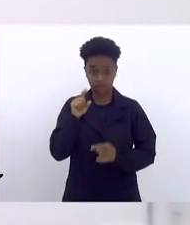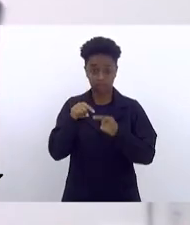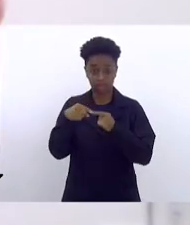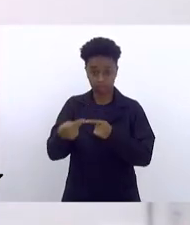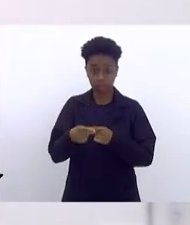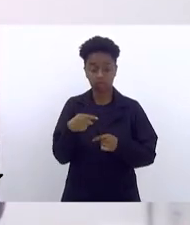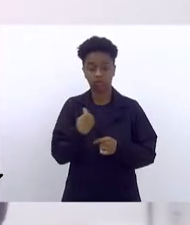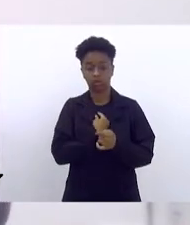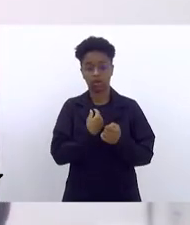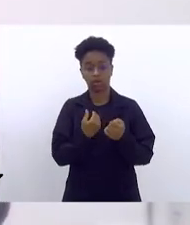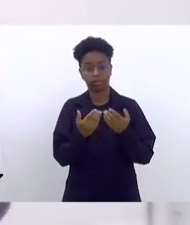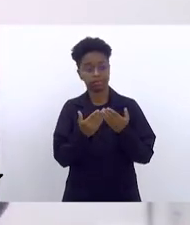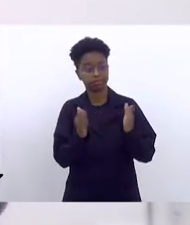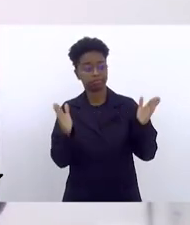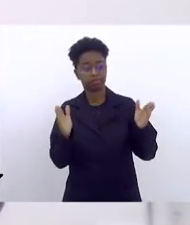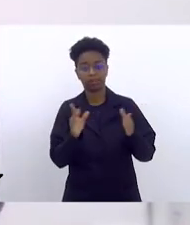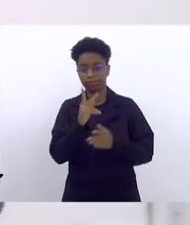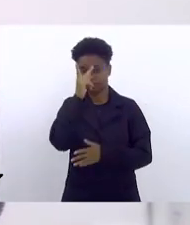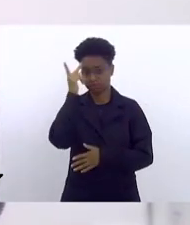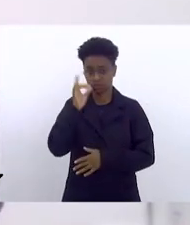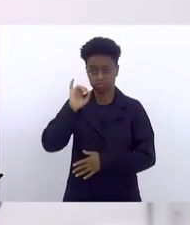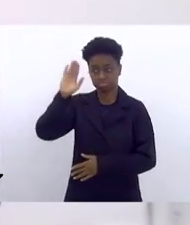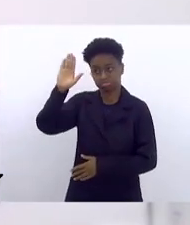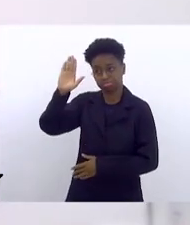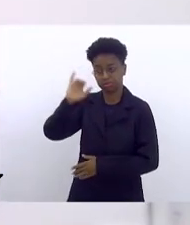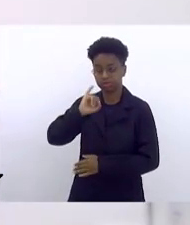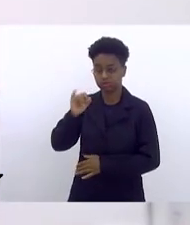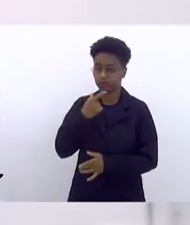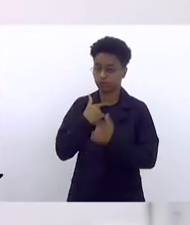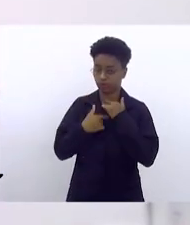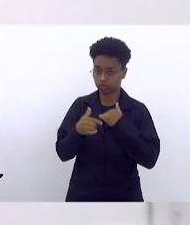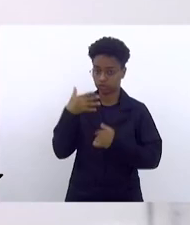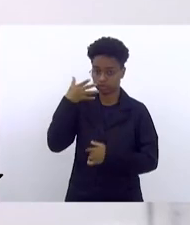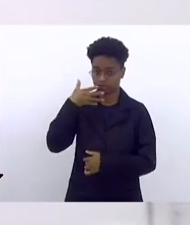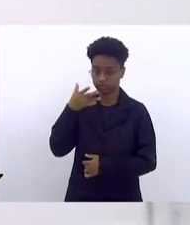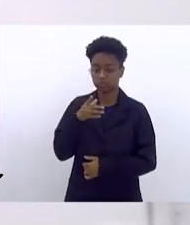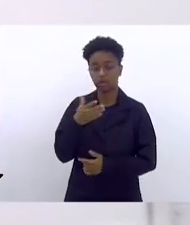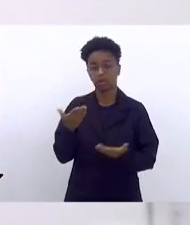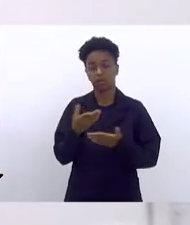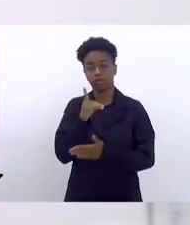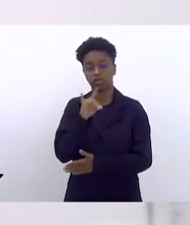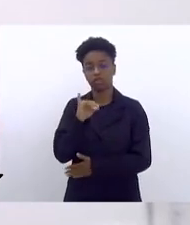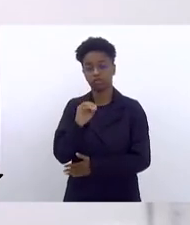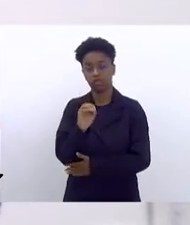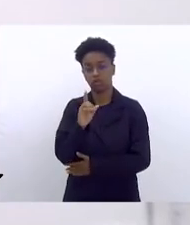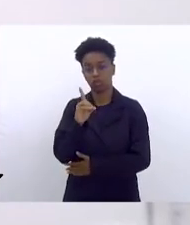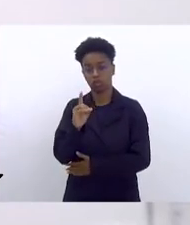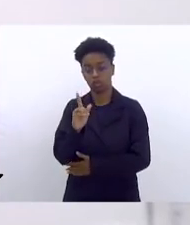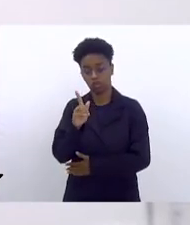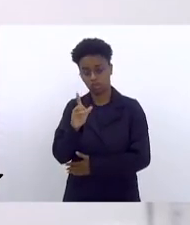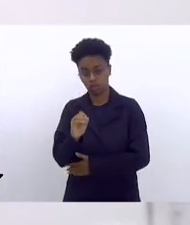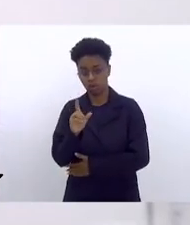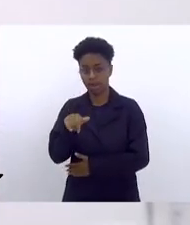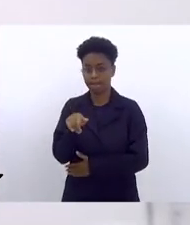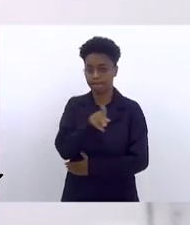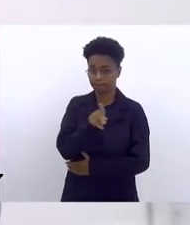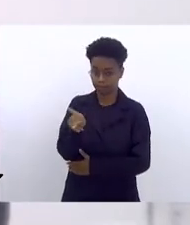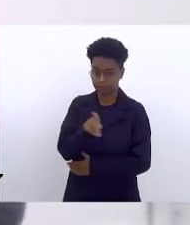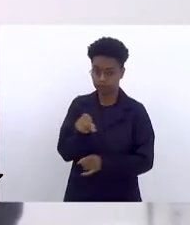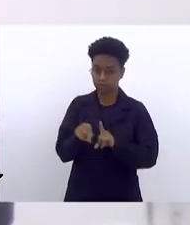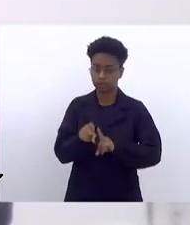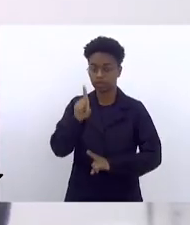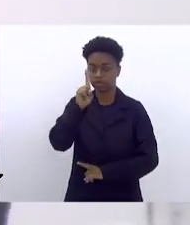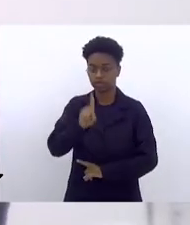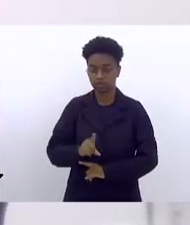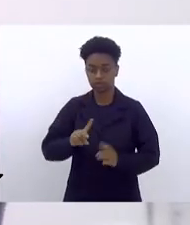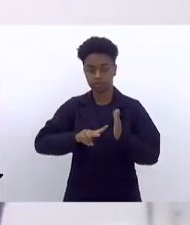abrir a voz a todos que quiserem chamar o Diogo Andrade que é professor e diretor do